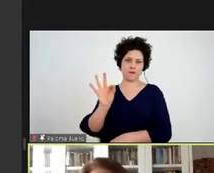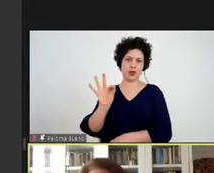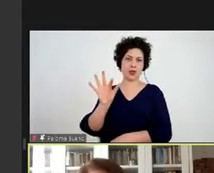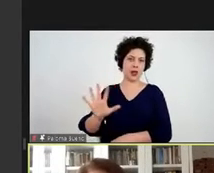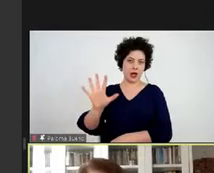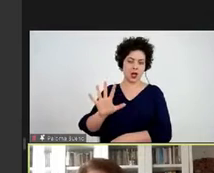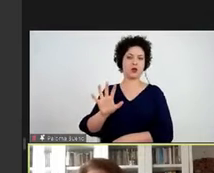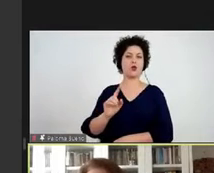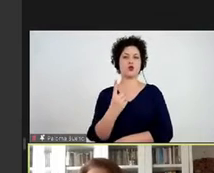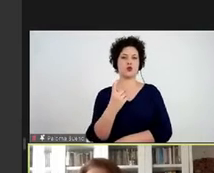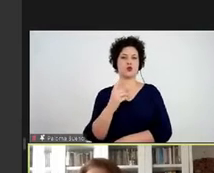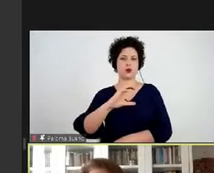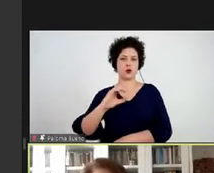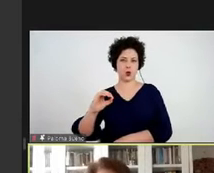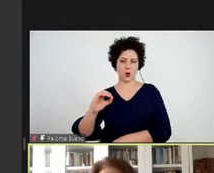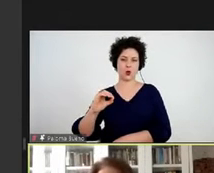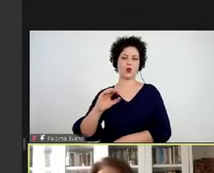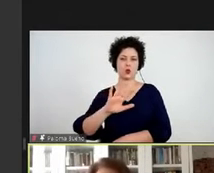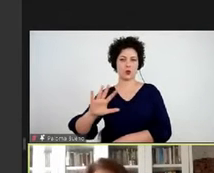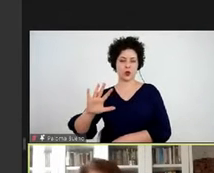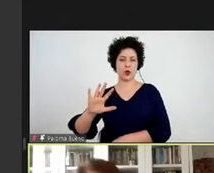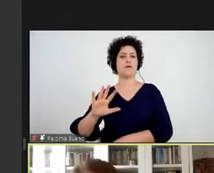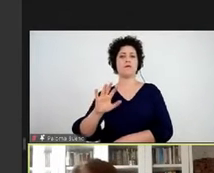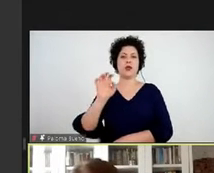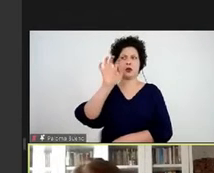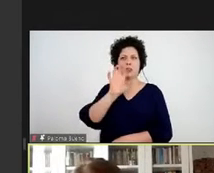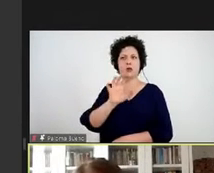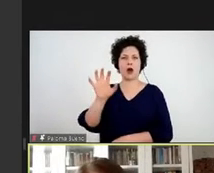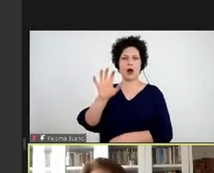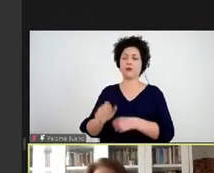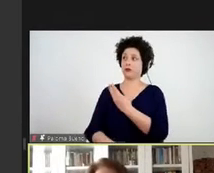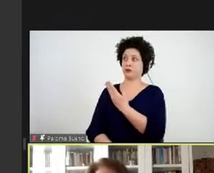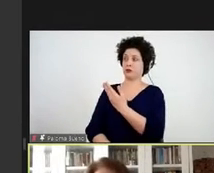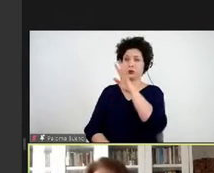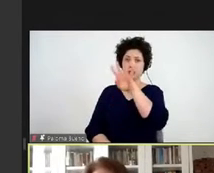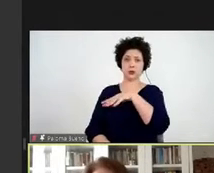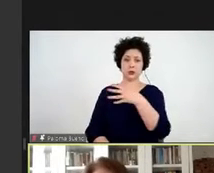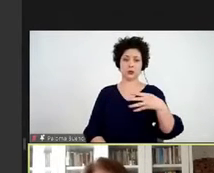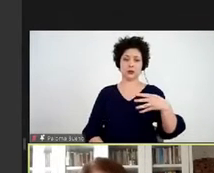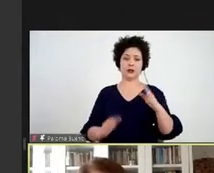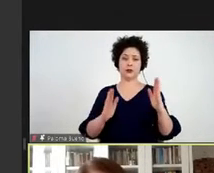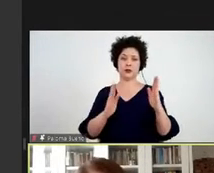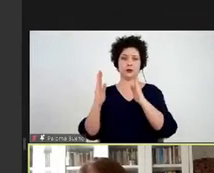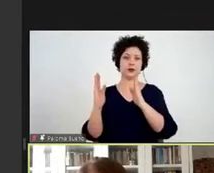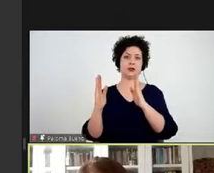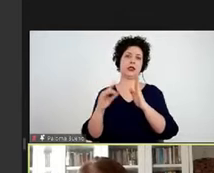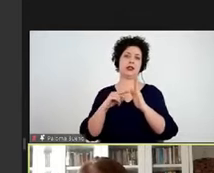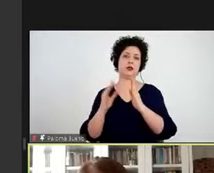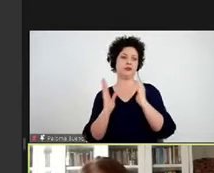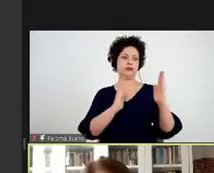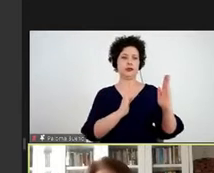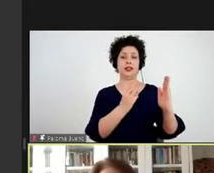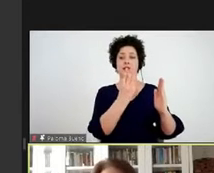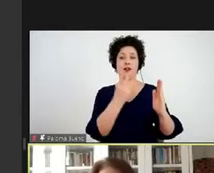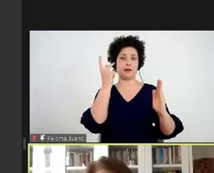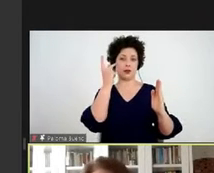no Centro-Oeste. E entre os estaduais, que está no quadro à direita, nós temos 3 no estado de São